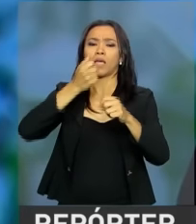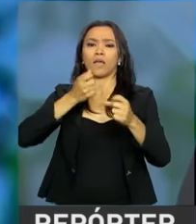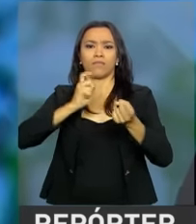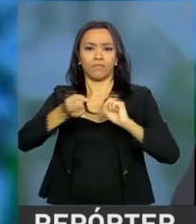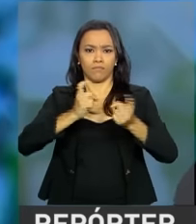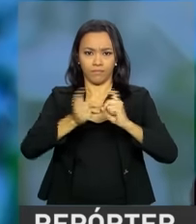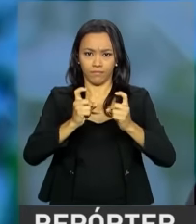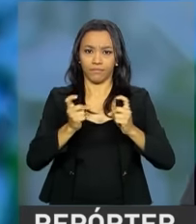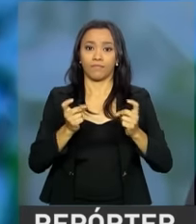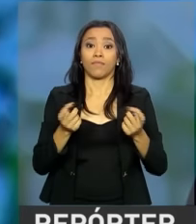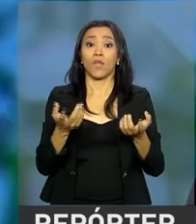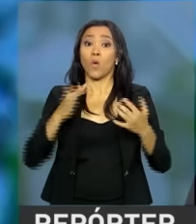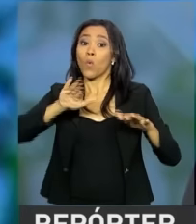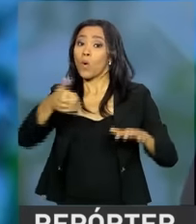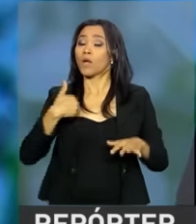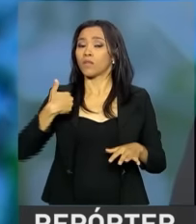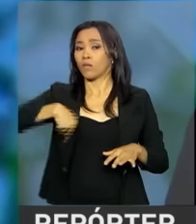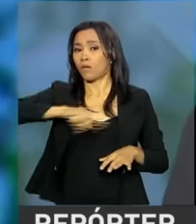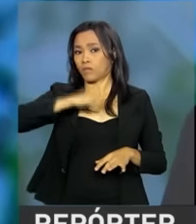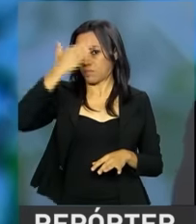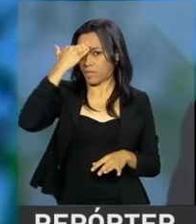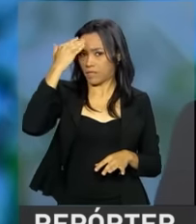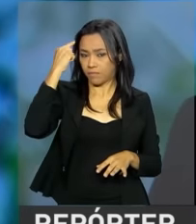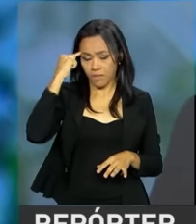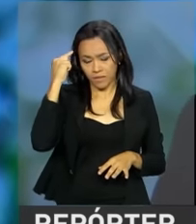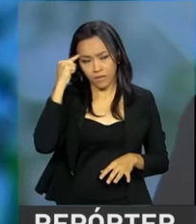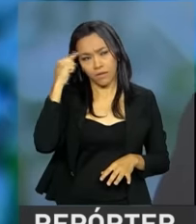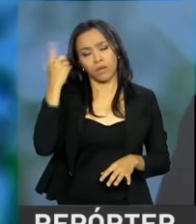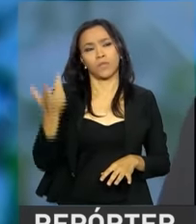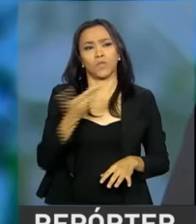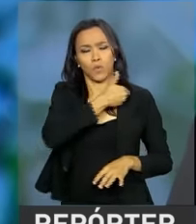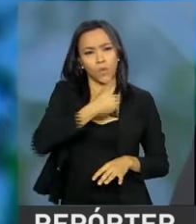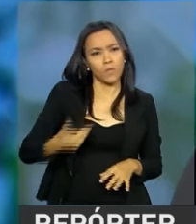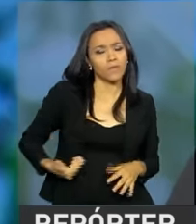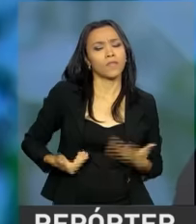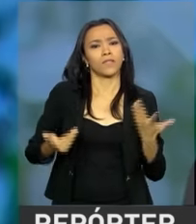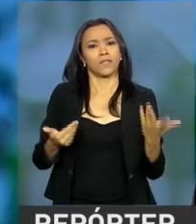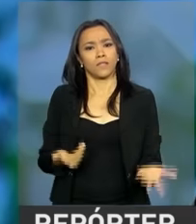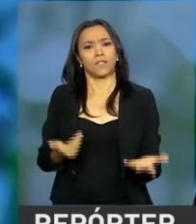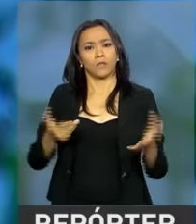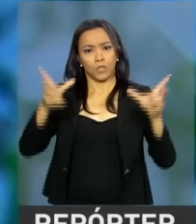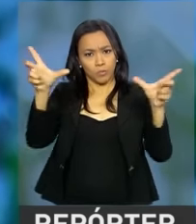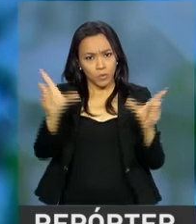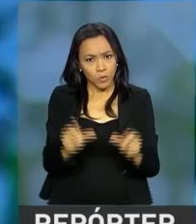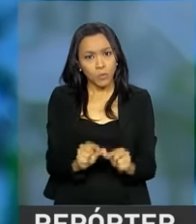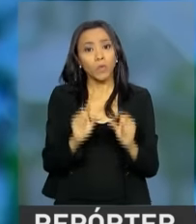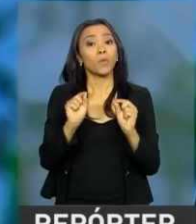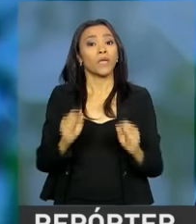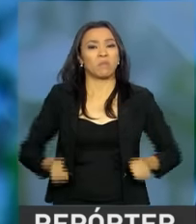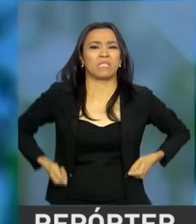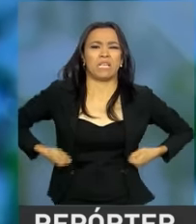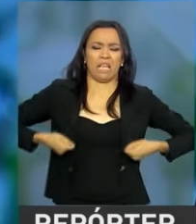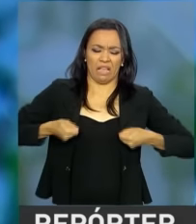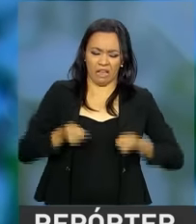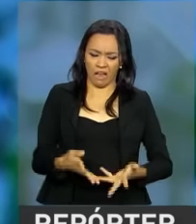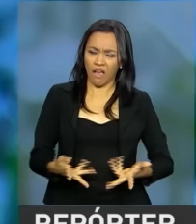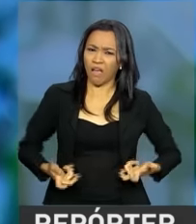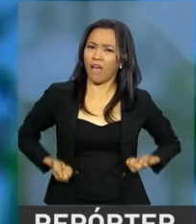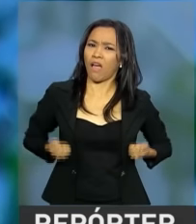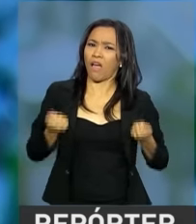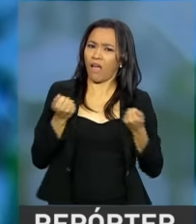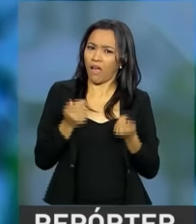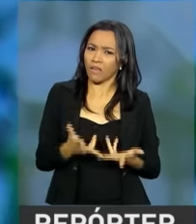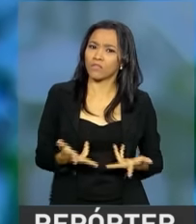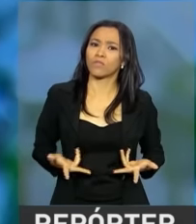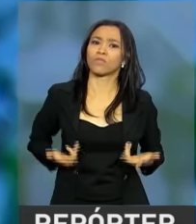pensamos numa reforma que faz com que o estado poder público diminua os seus gastos ou seja corte na